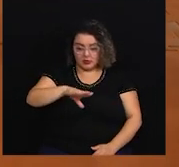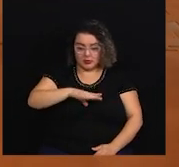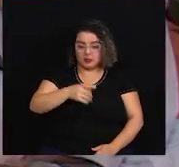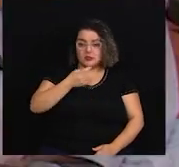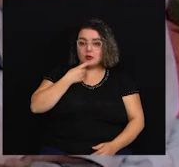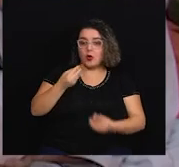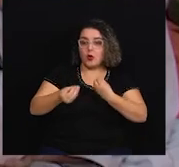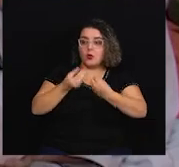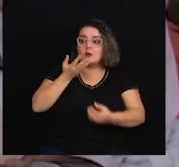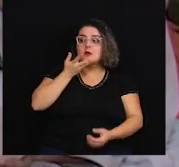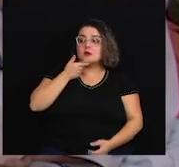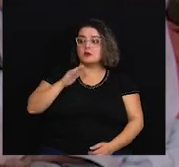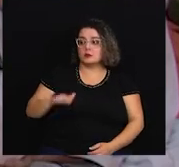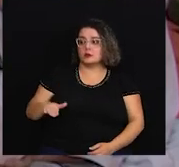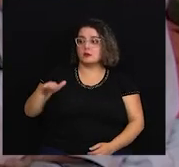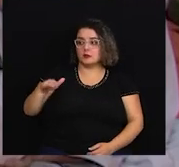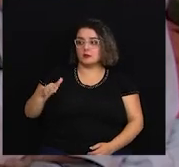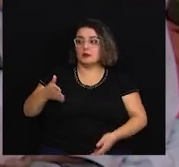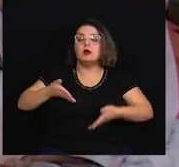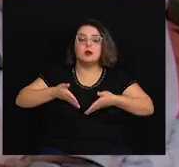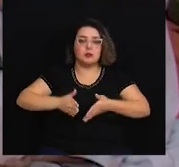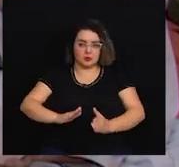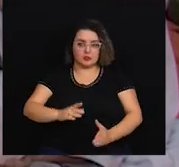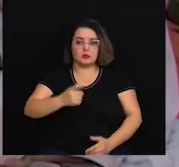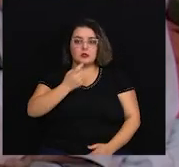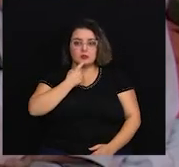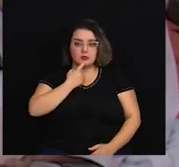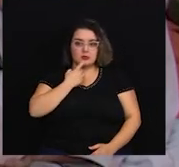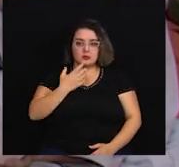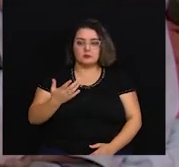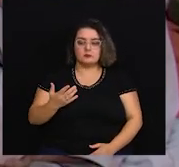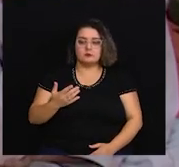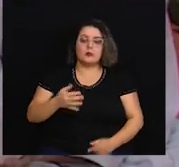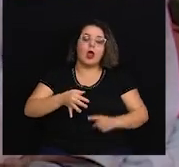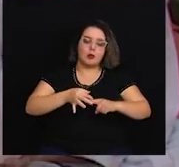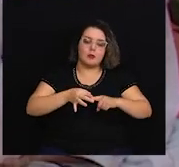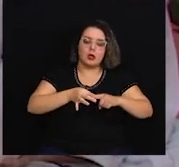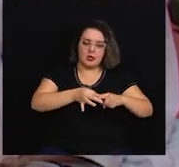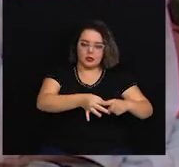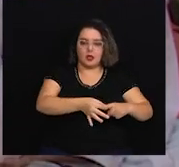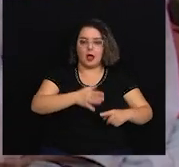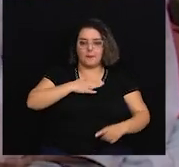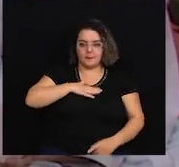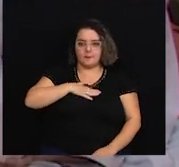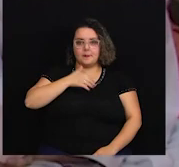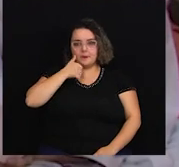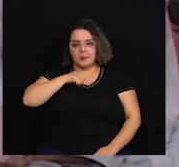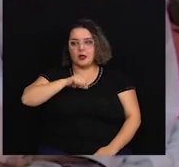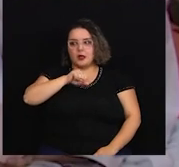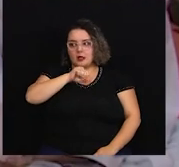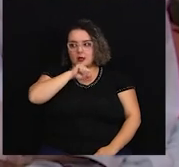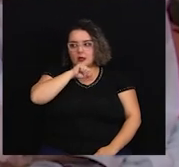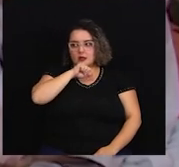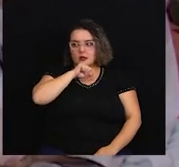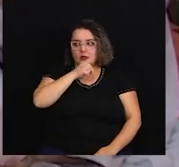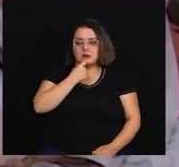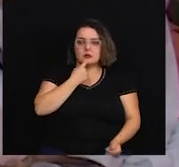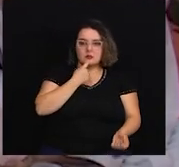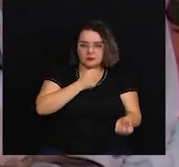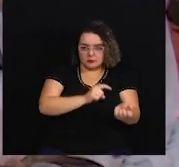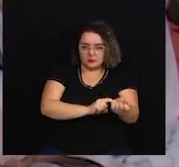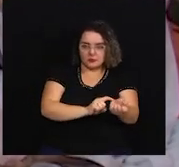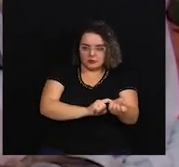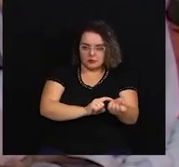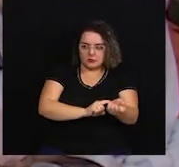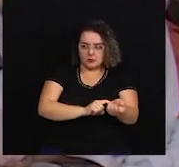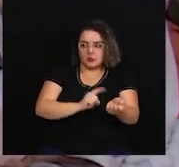como é que foi assim fama é o nasci em Campinas nasce na periferia a minha mãe de sangue ela